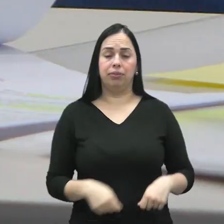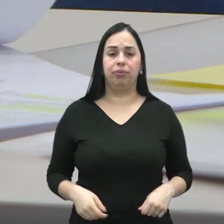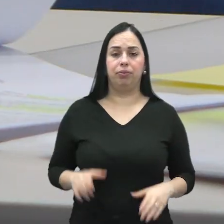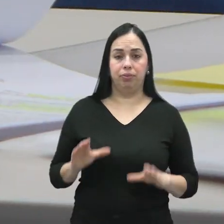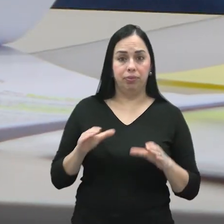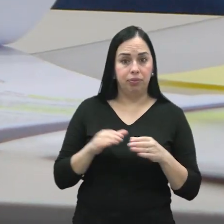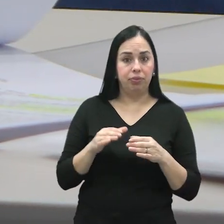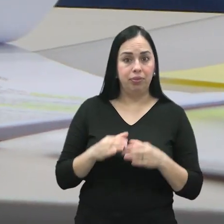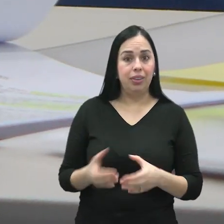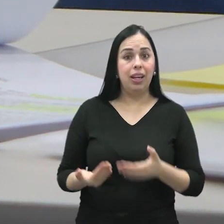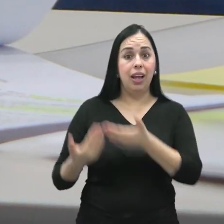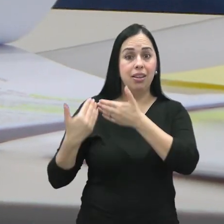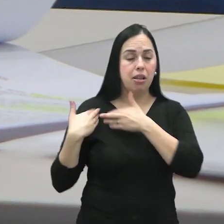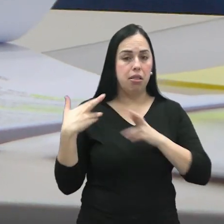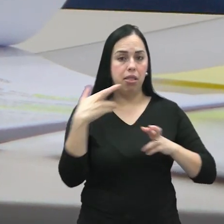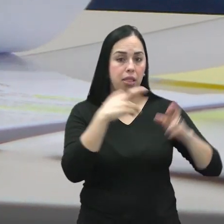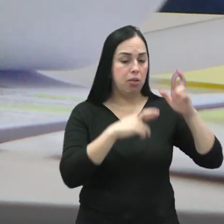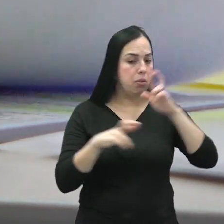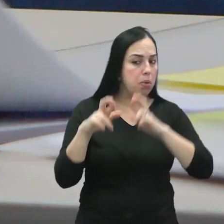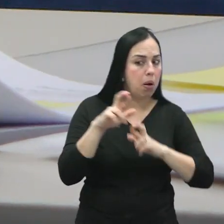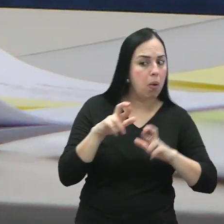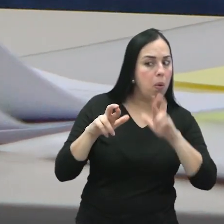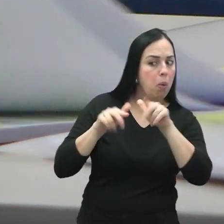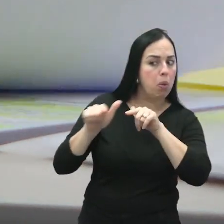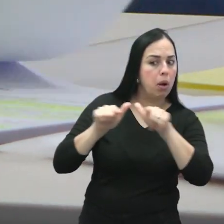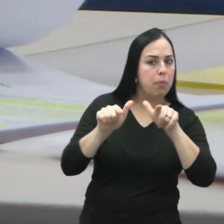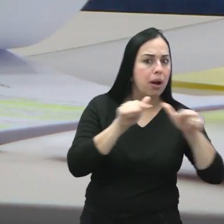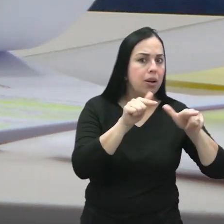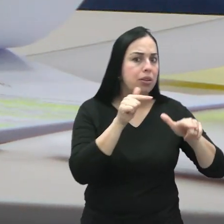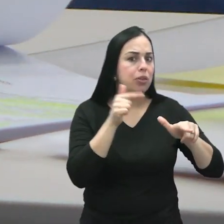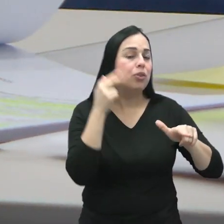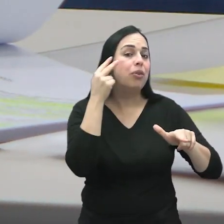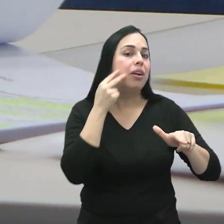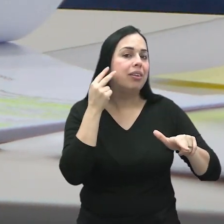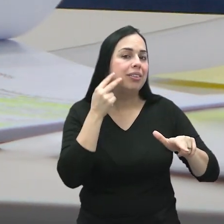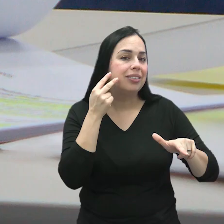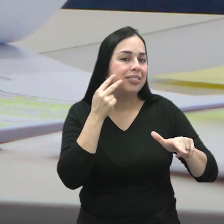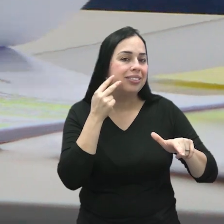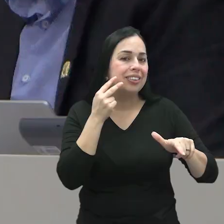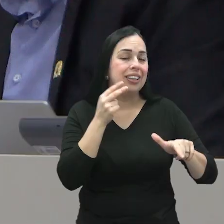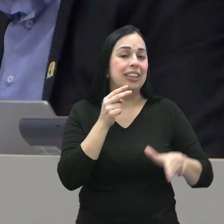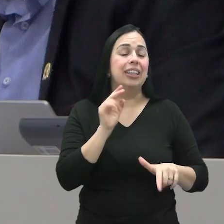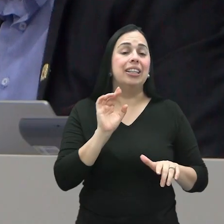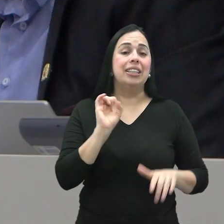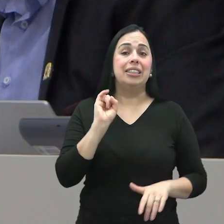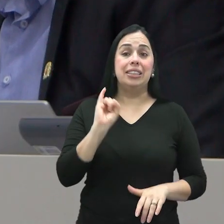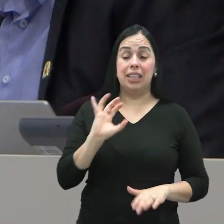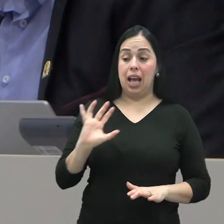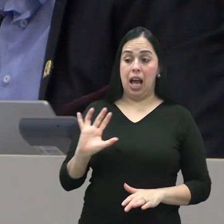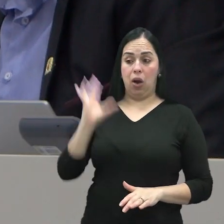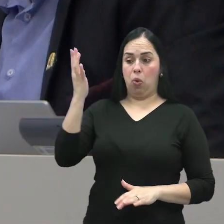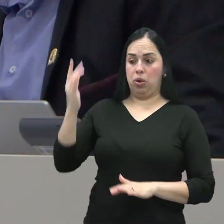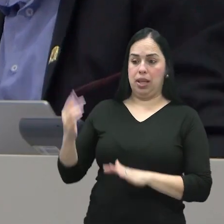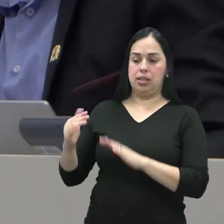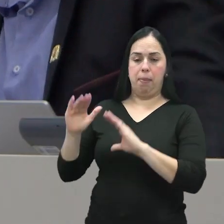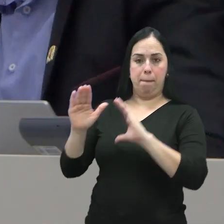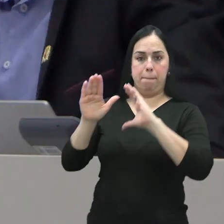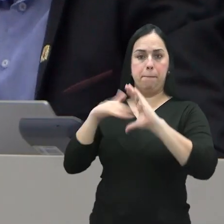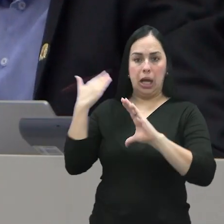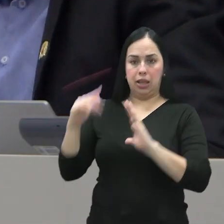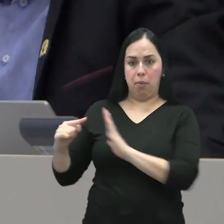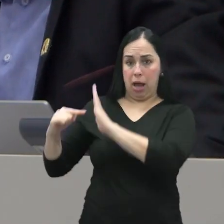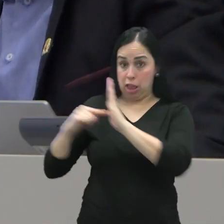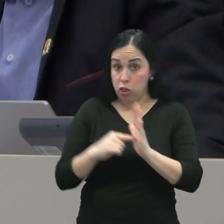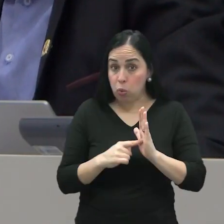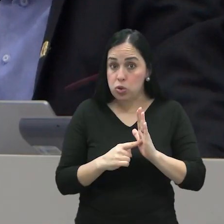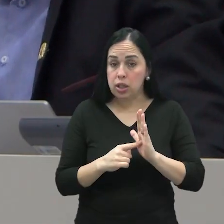de ética. A comissão de ética é responsável por fiscalizar o trabalho dos vereadores. Ou seja, caso a Câmara receba uma denúncia sobre a